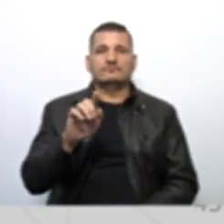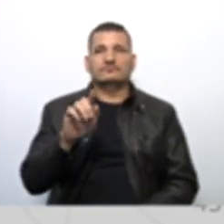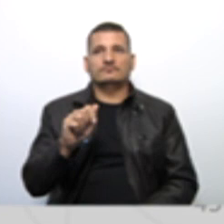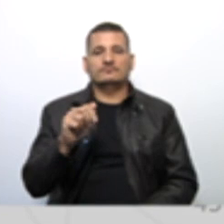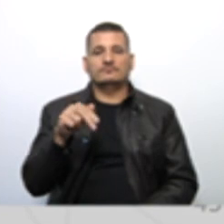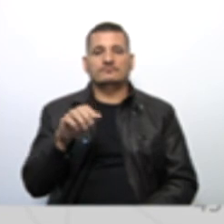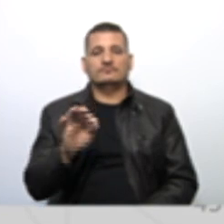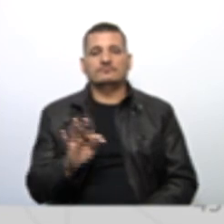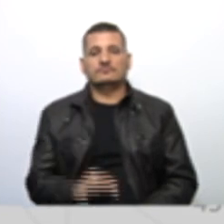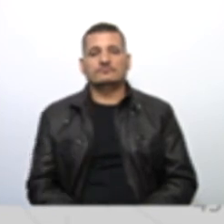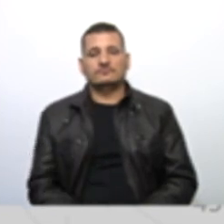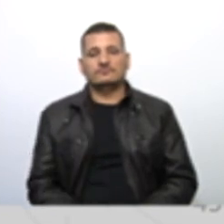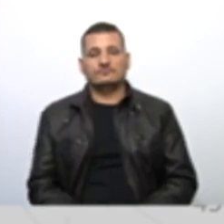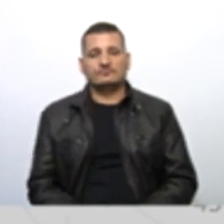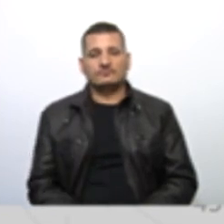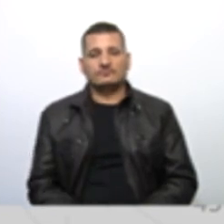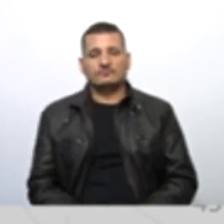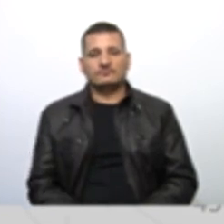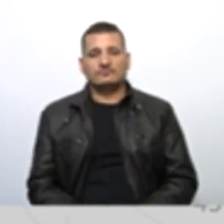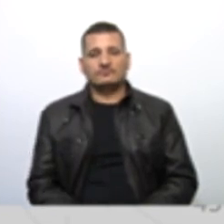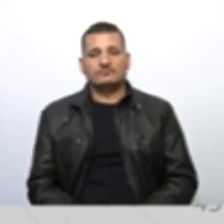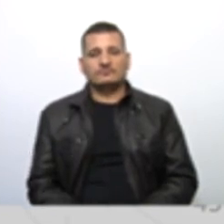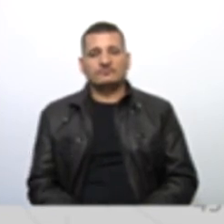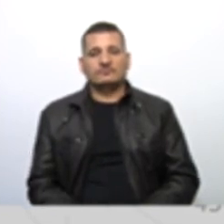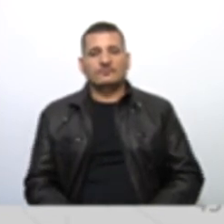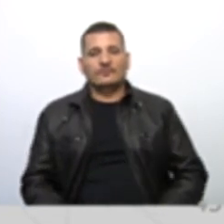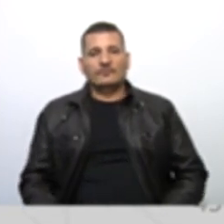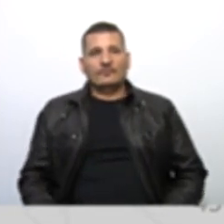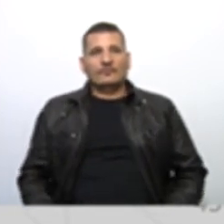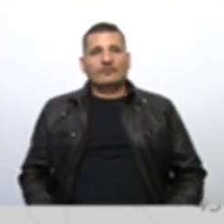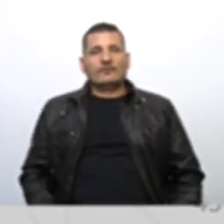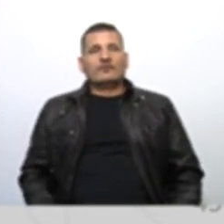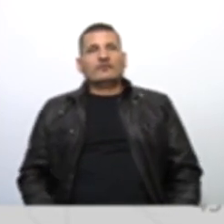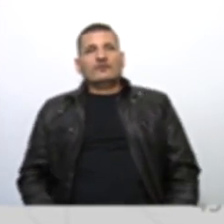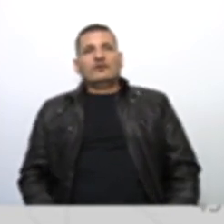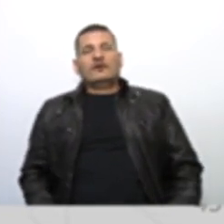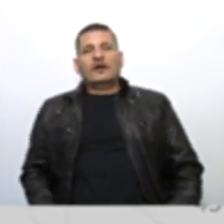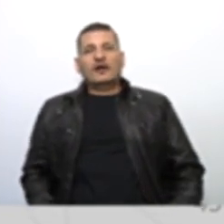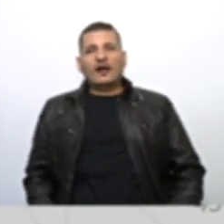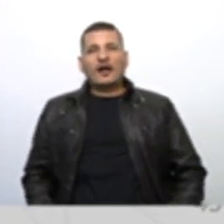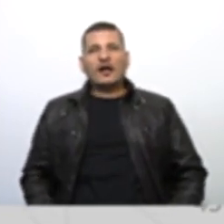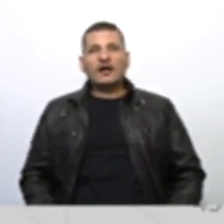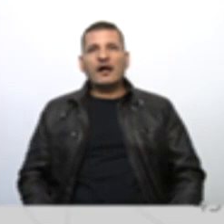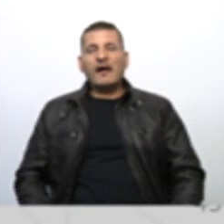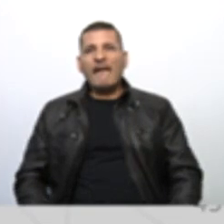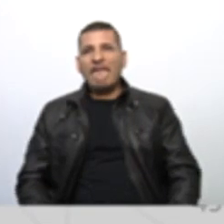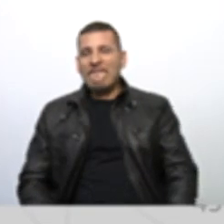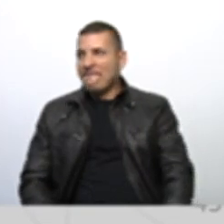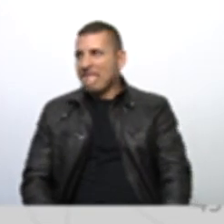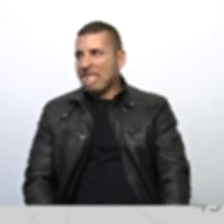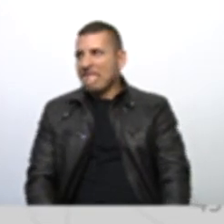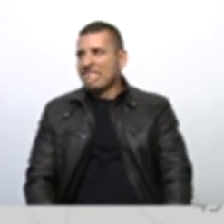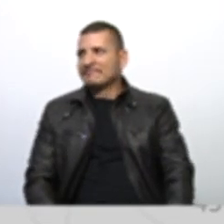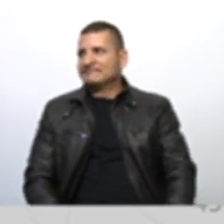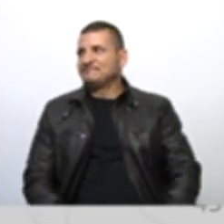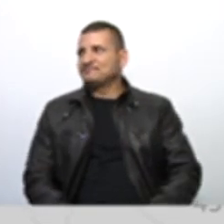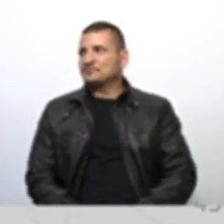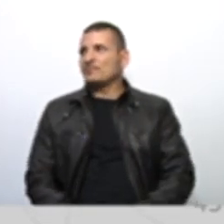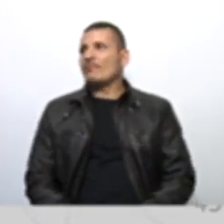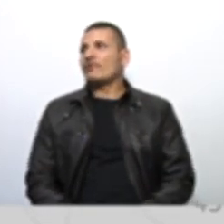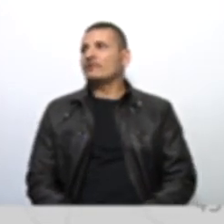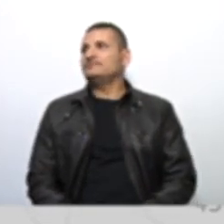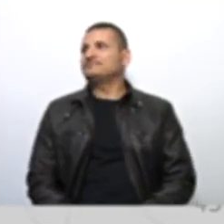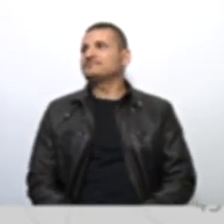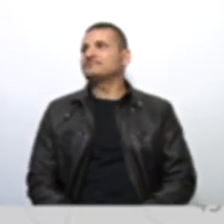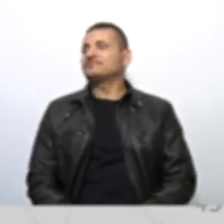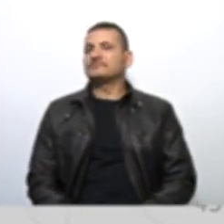O aluno aqui, deixa eu ver, Marcos Santos, né, já falei. A aluna